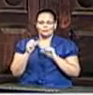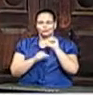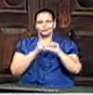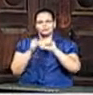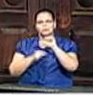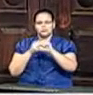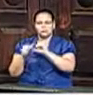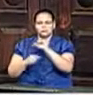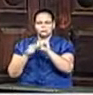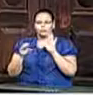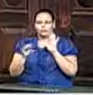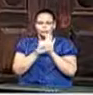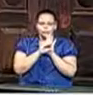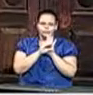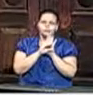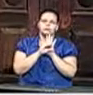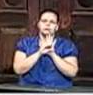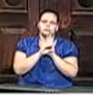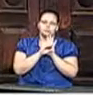mudanças na Constituição